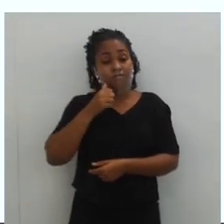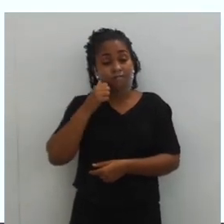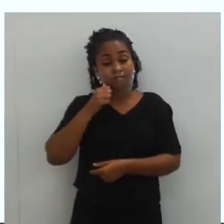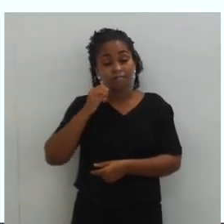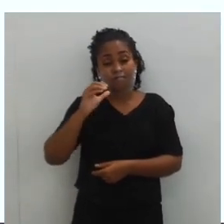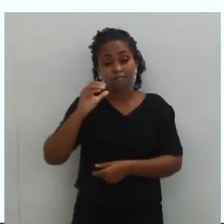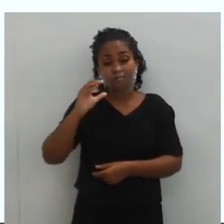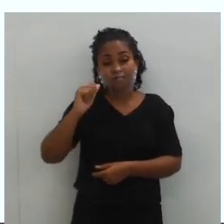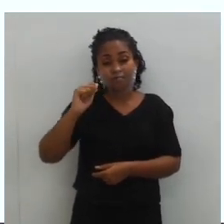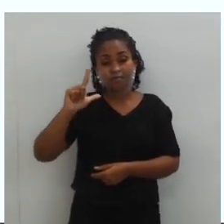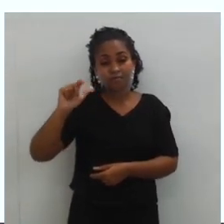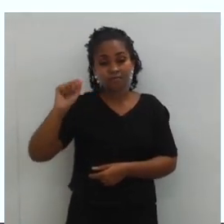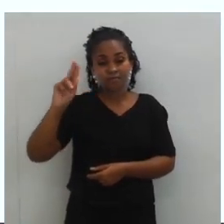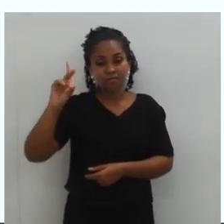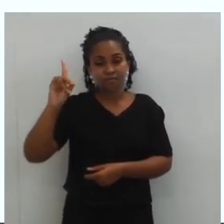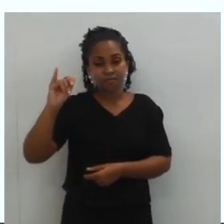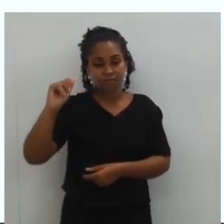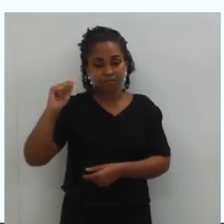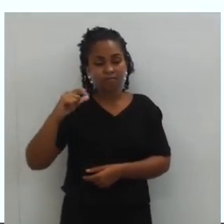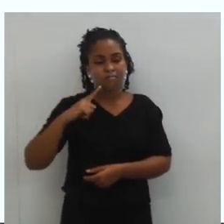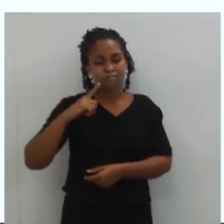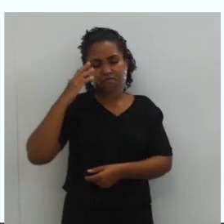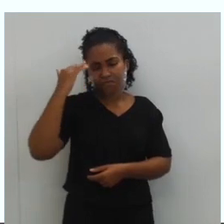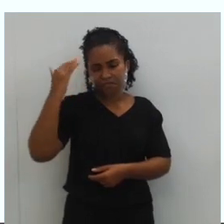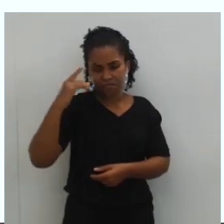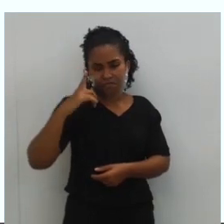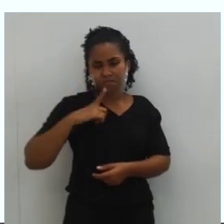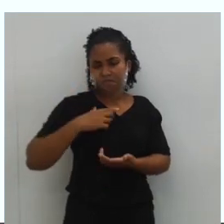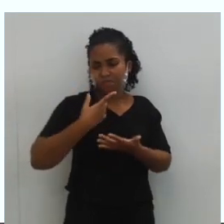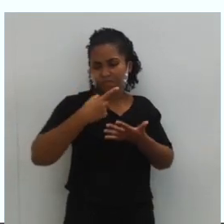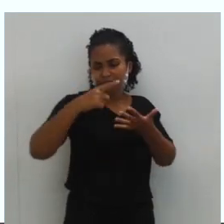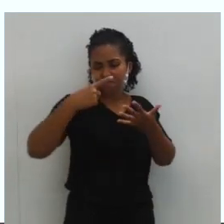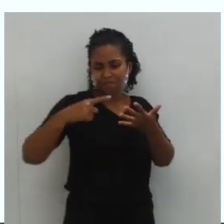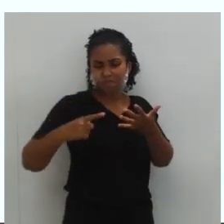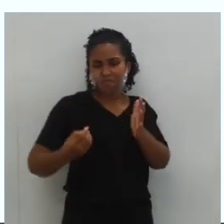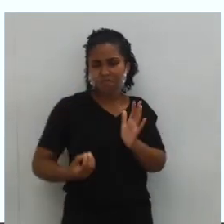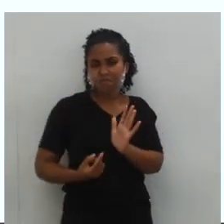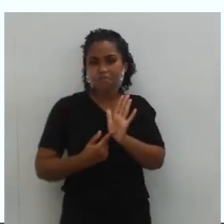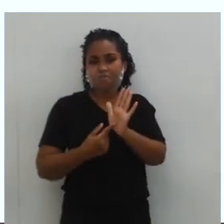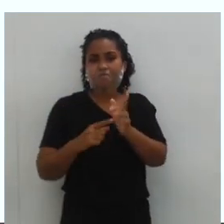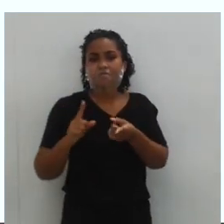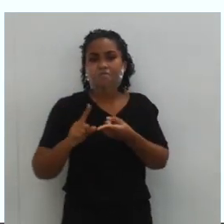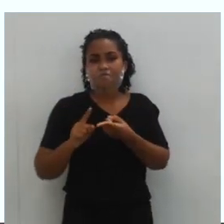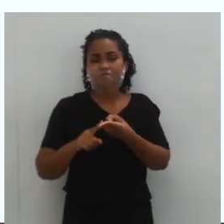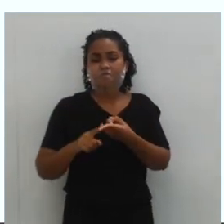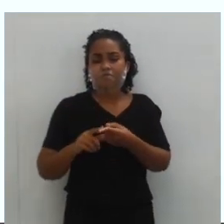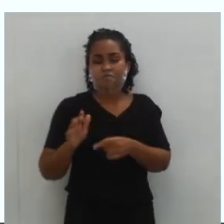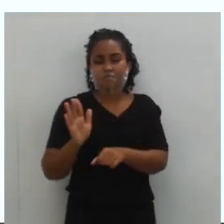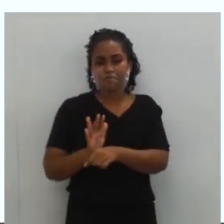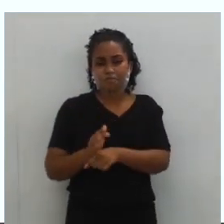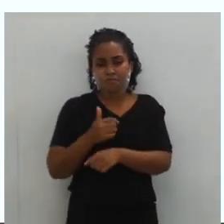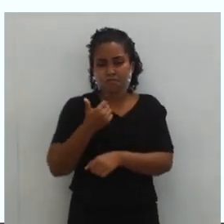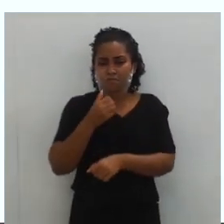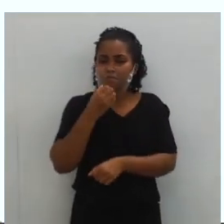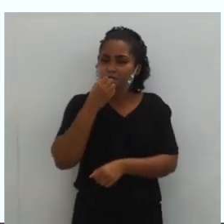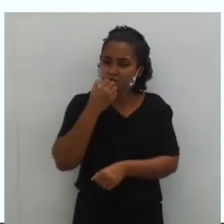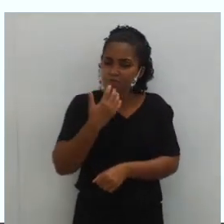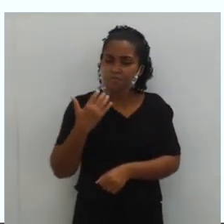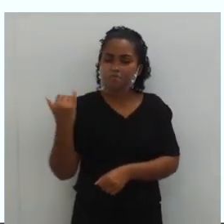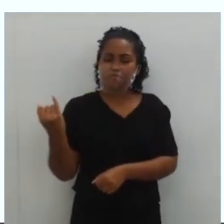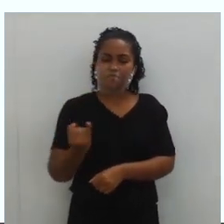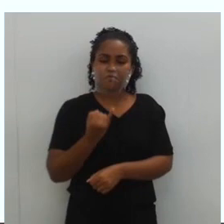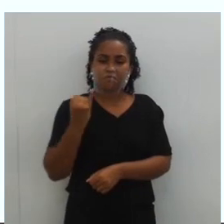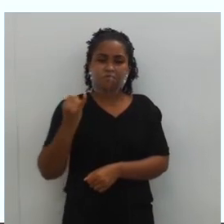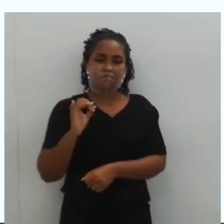Andrade, muitos outros atores de nome, né, que surgiu, e que é um filme de qualidade, um filme